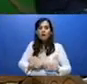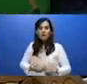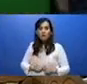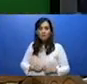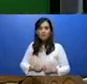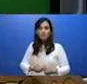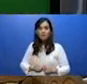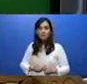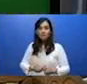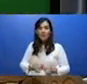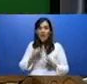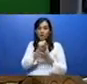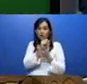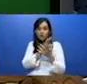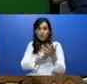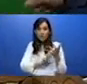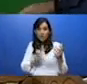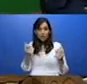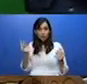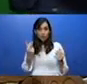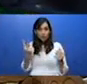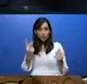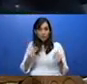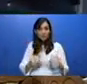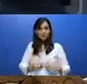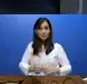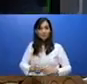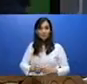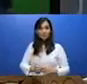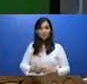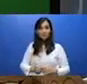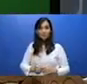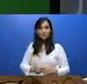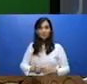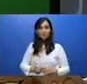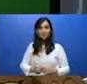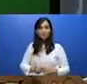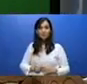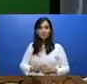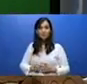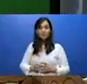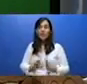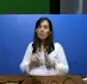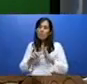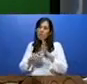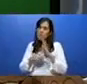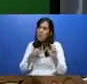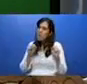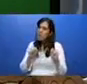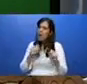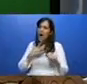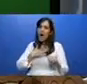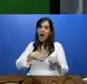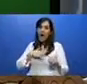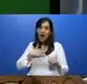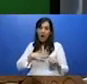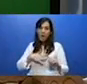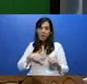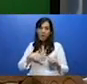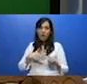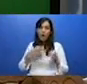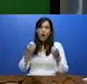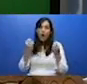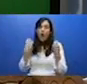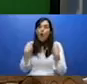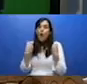2 da página 264. Vamos lá? Depois vocês podem fazer com calma. Como